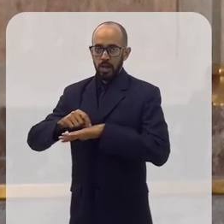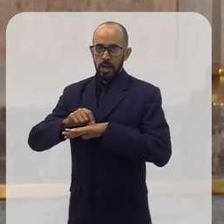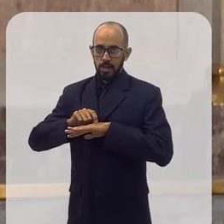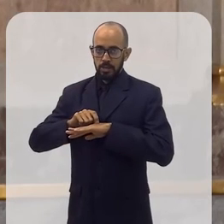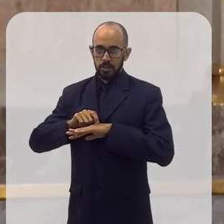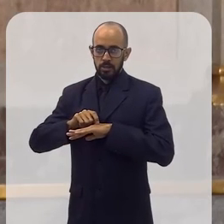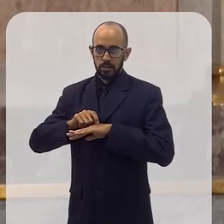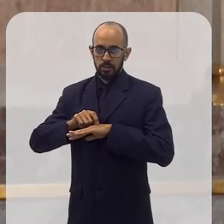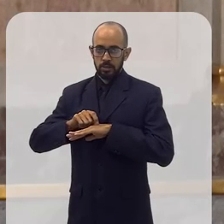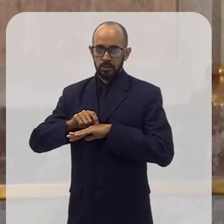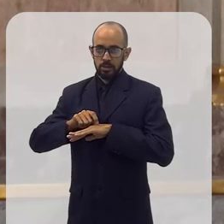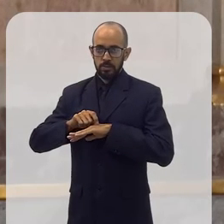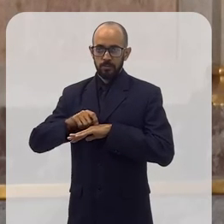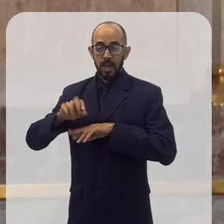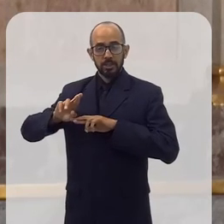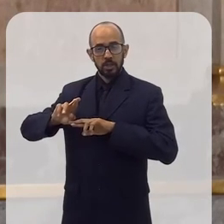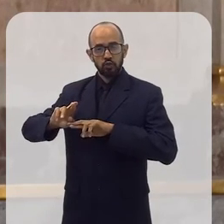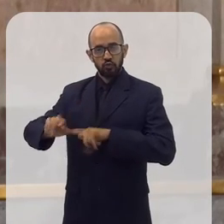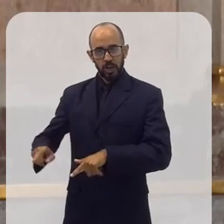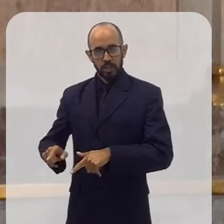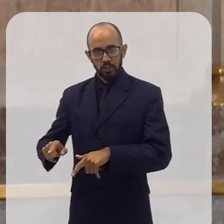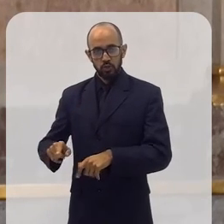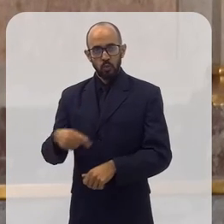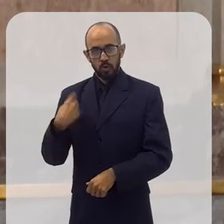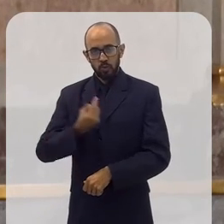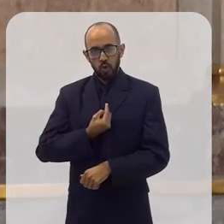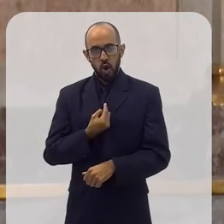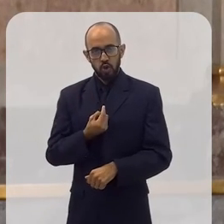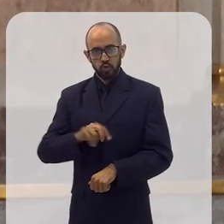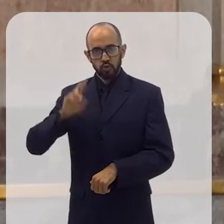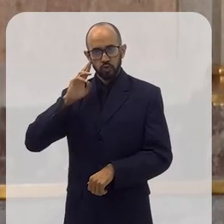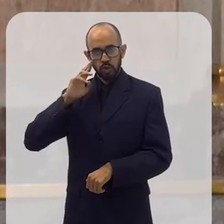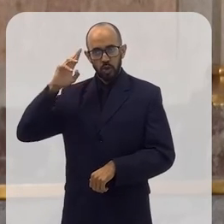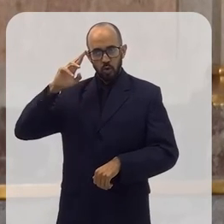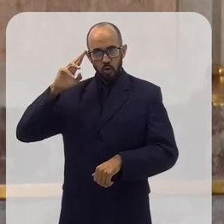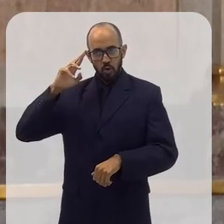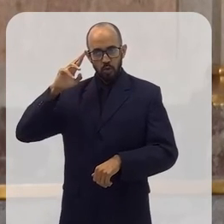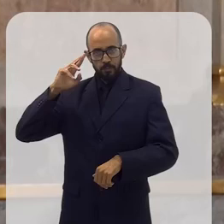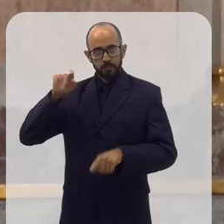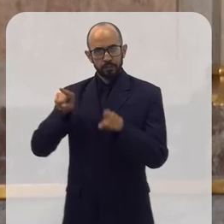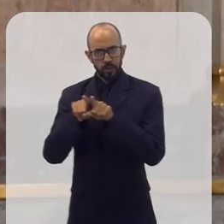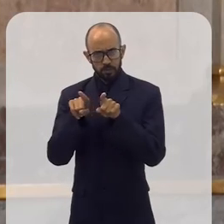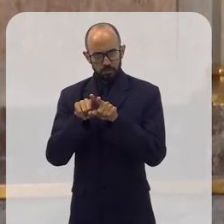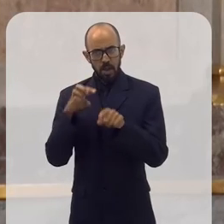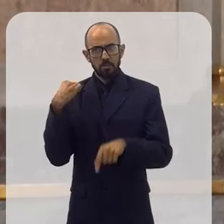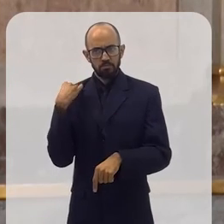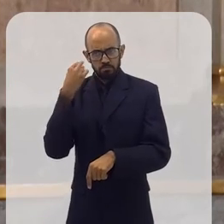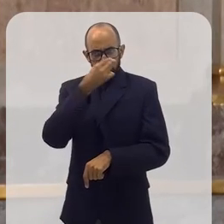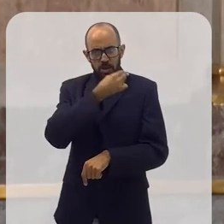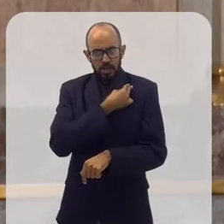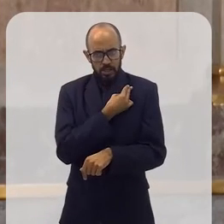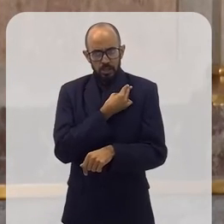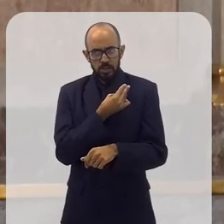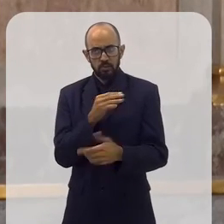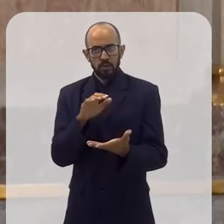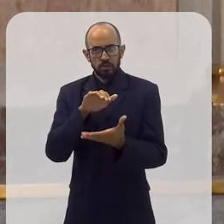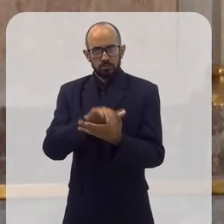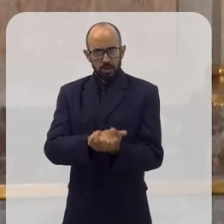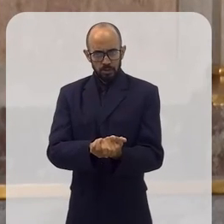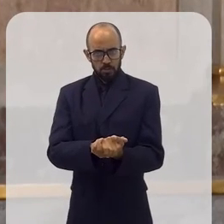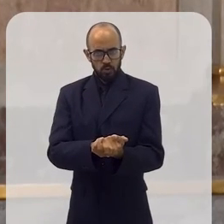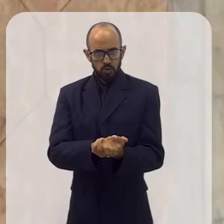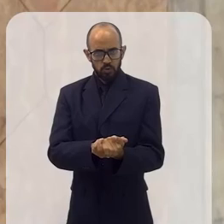a diferença, como Nosso Senhor foi presente e Nossa Senhora também no matrimônio de